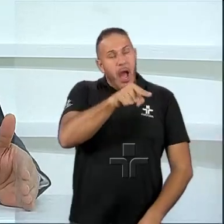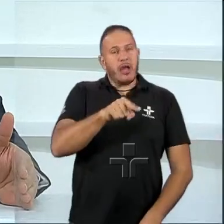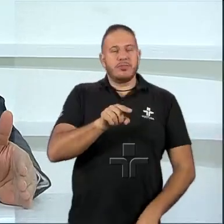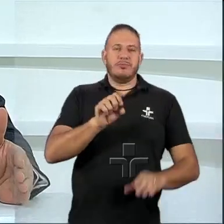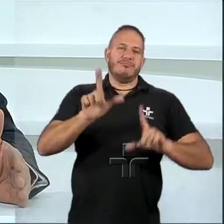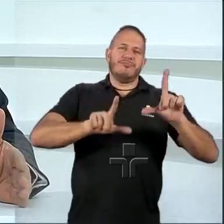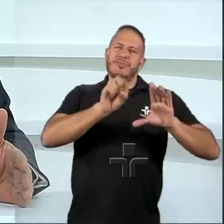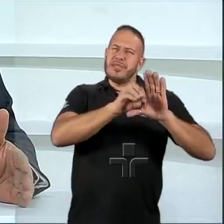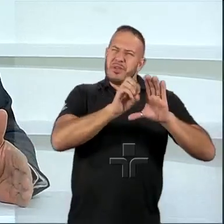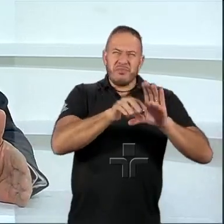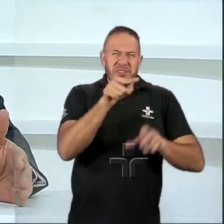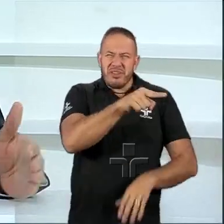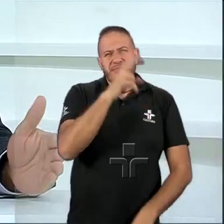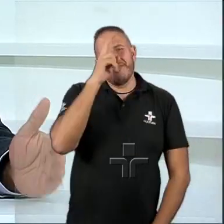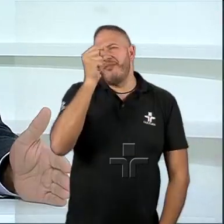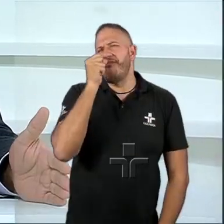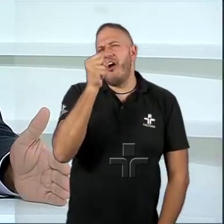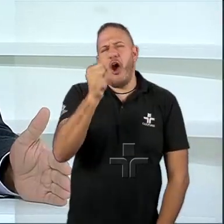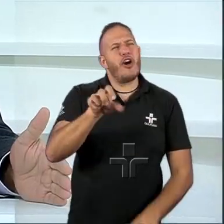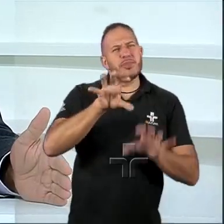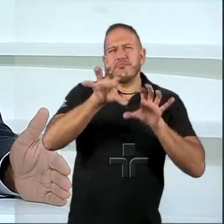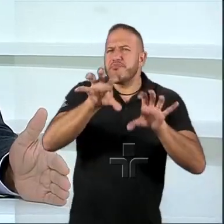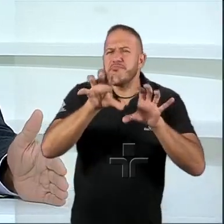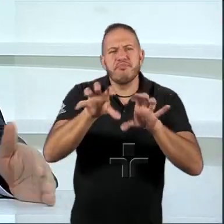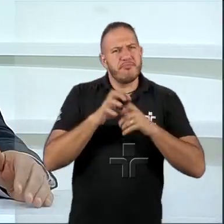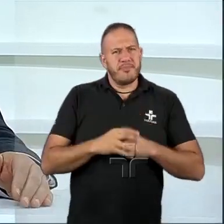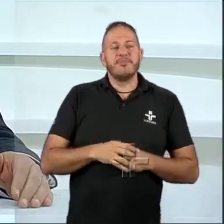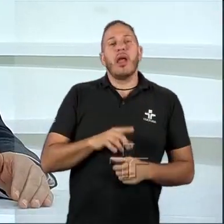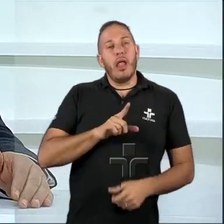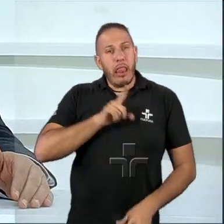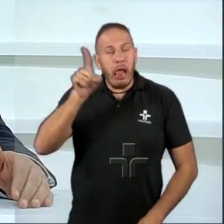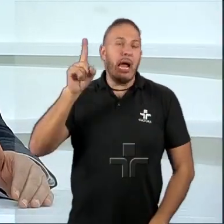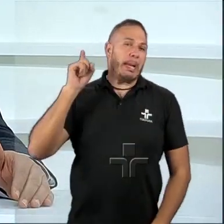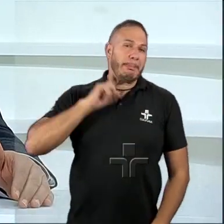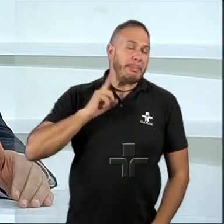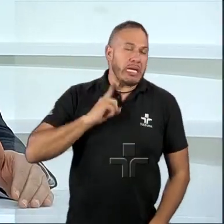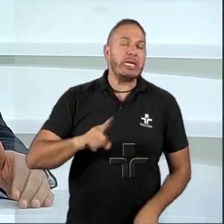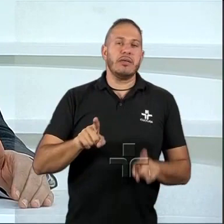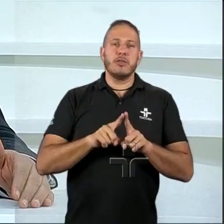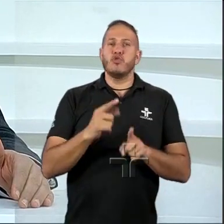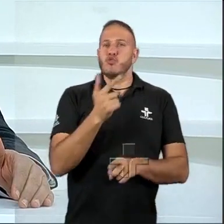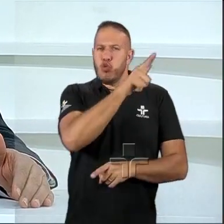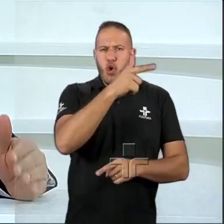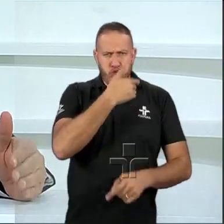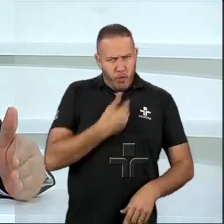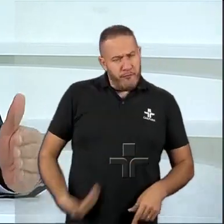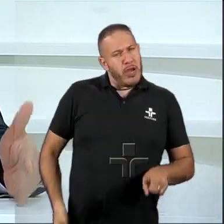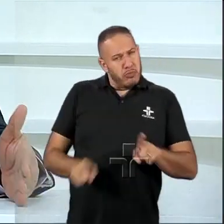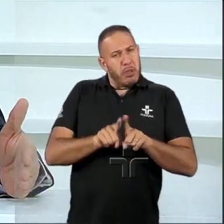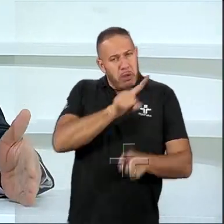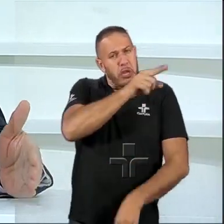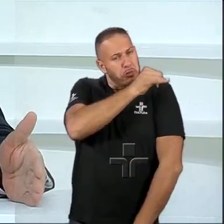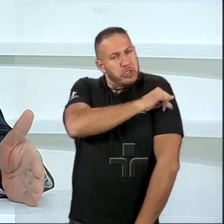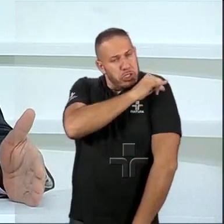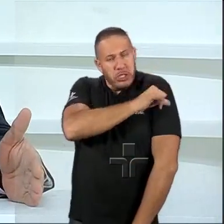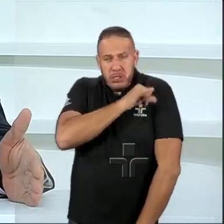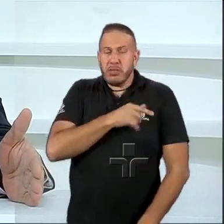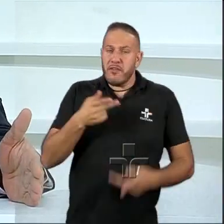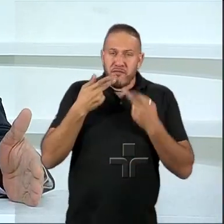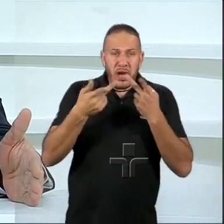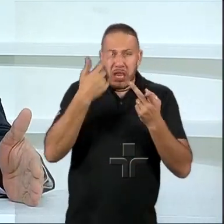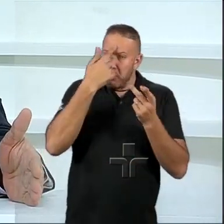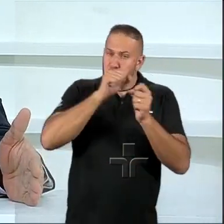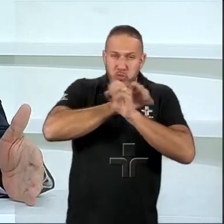foram cruciais. Foram fundamentais. Tanto o Zema em Minas quanto o Witzel no Rio de Janeiro declararam abertamente